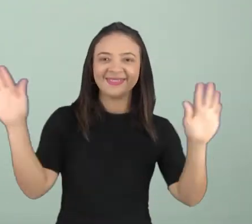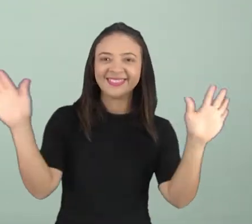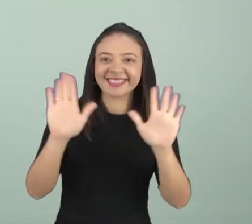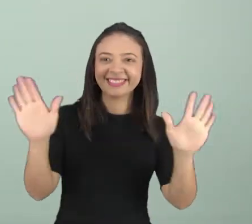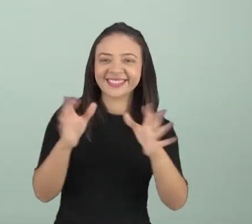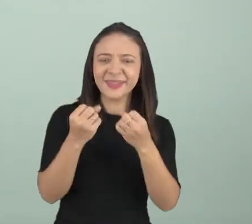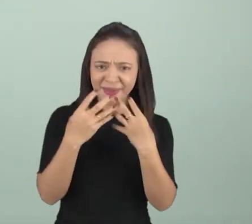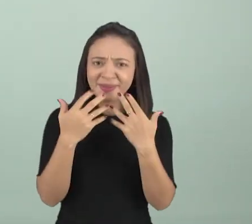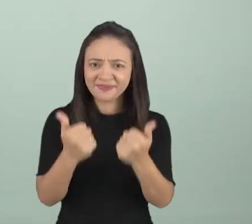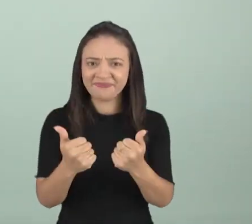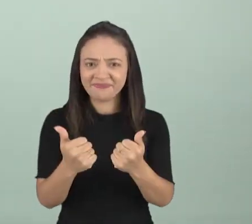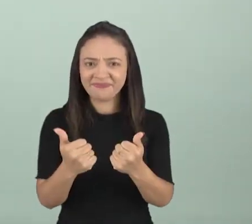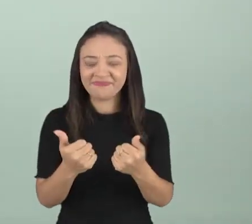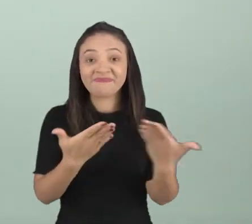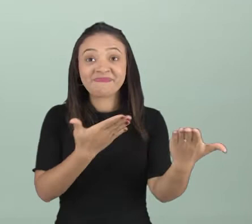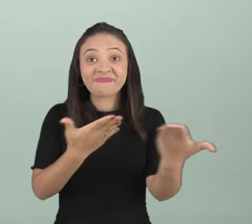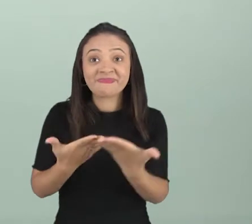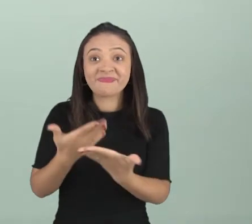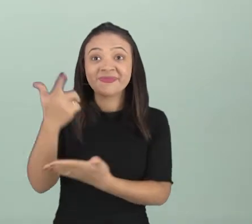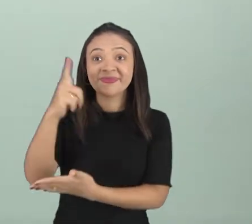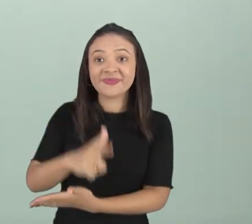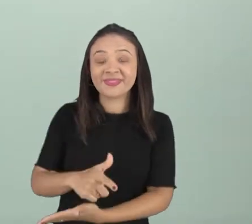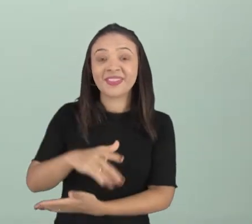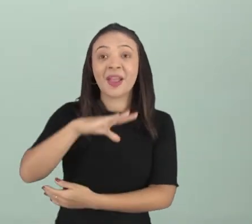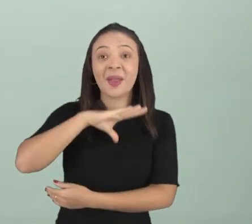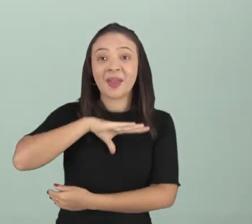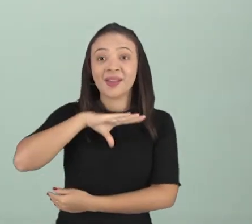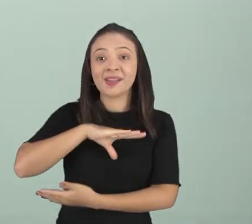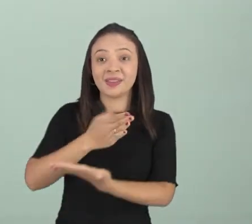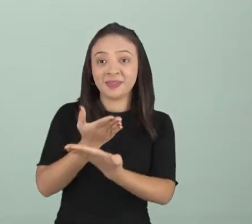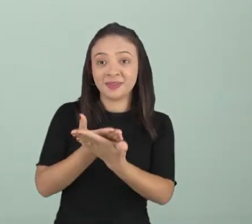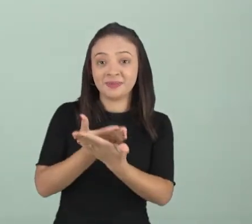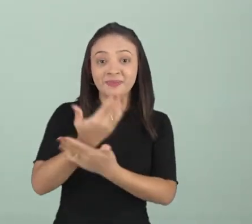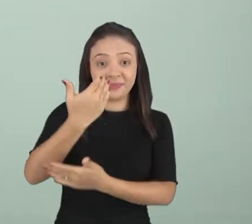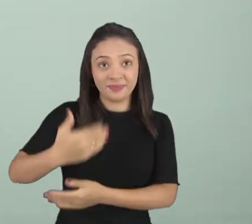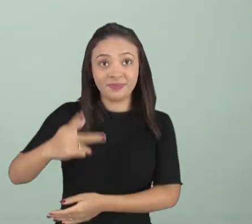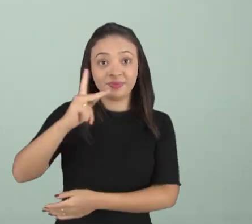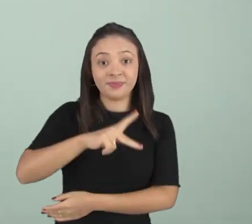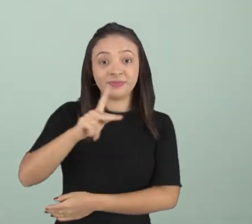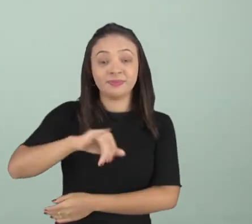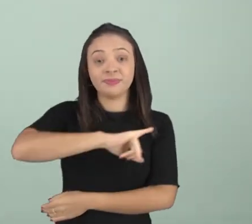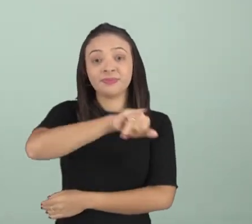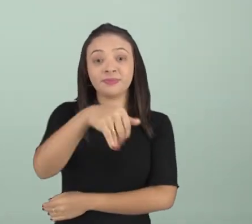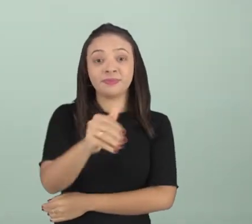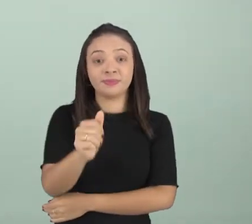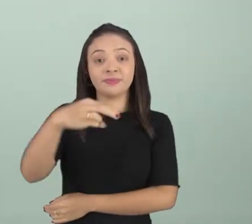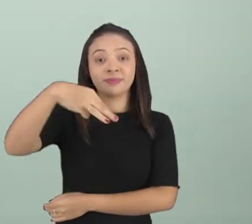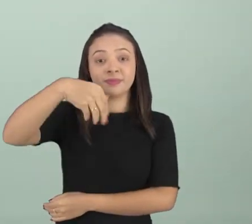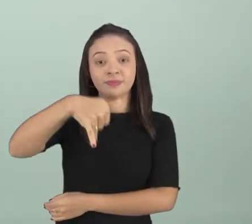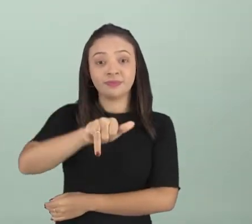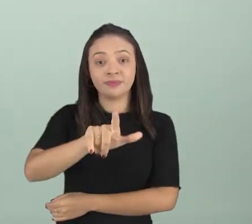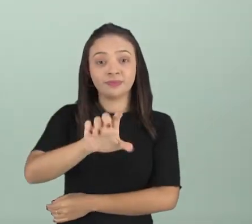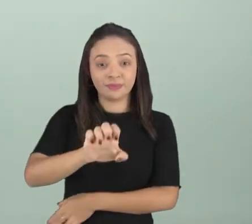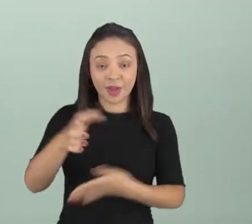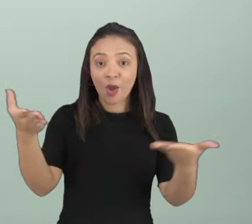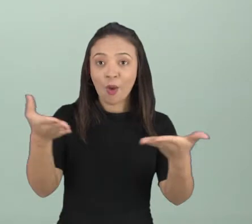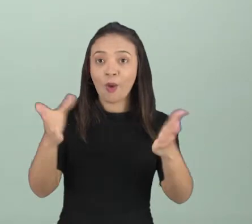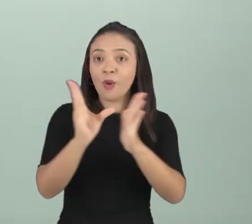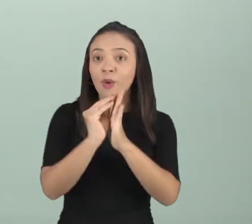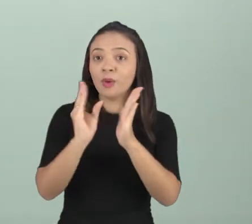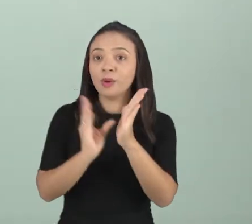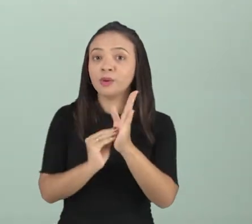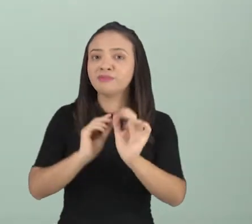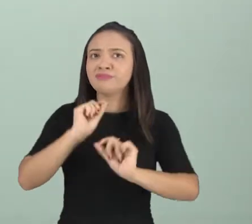Olá, pessoal, tudo bem? Bem-vindos à aula de língua portuguesa. Eu sou a professora Jamile Fontinelli e o nosso tema de hoje